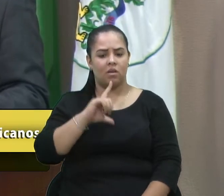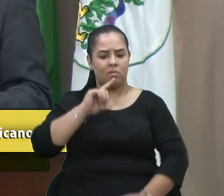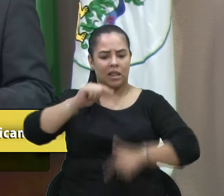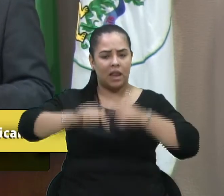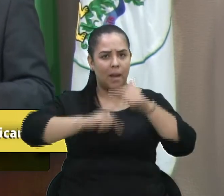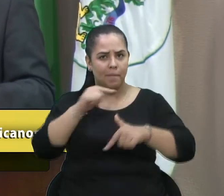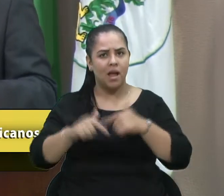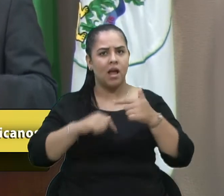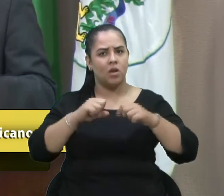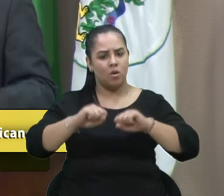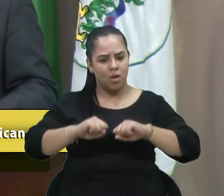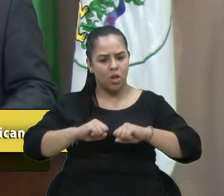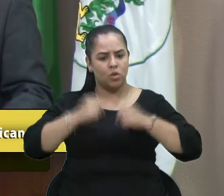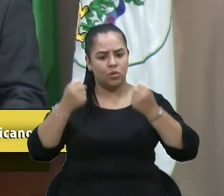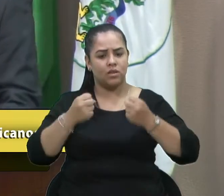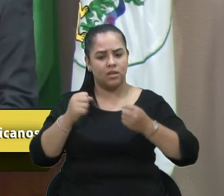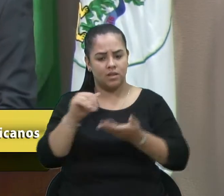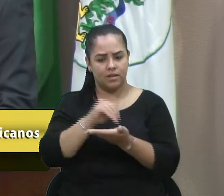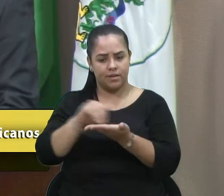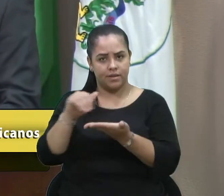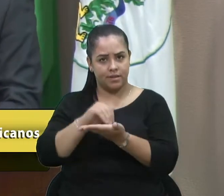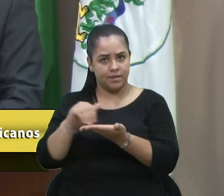da Secretaria de Transporte